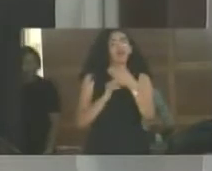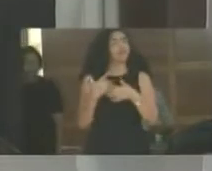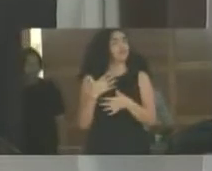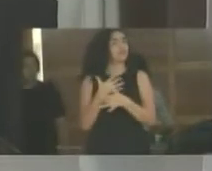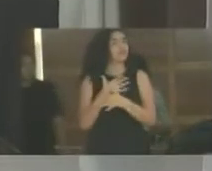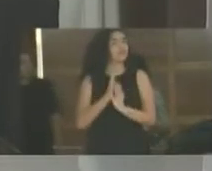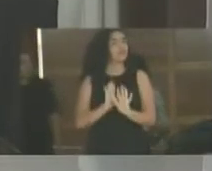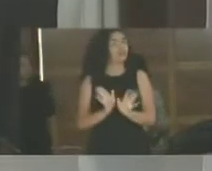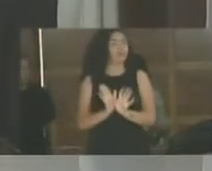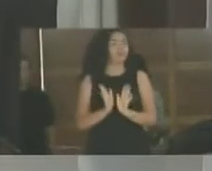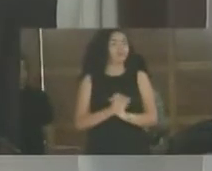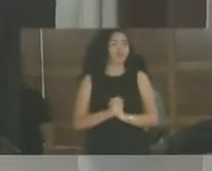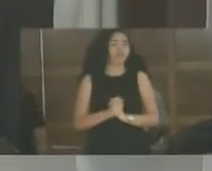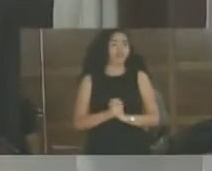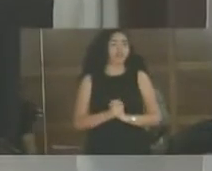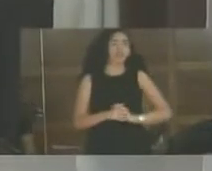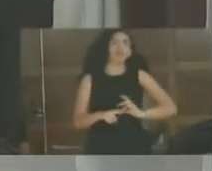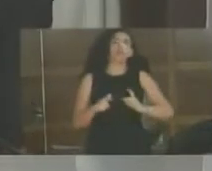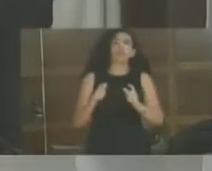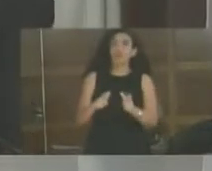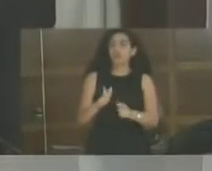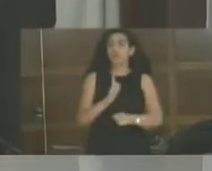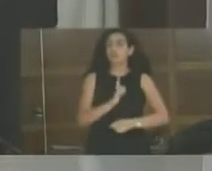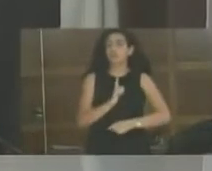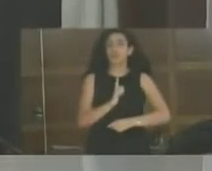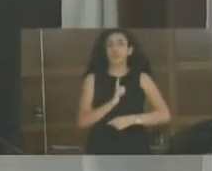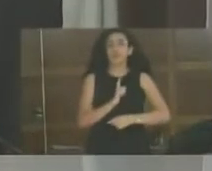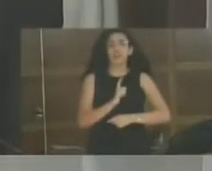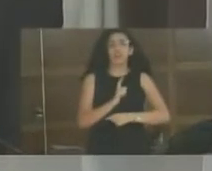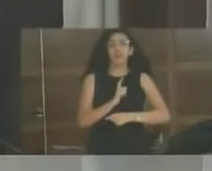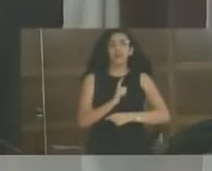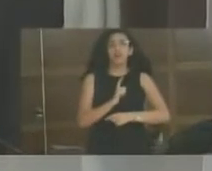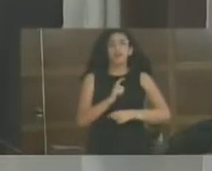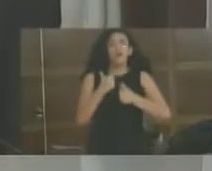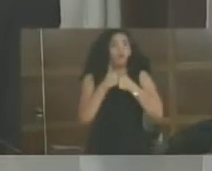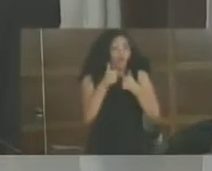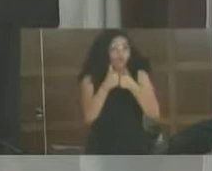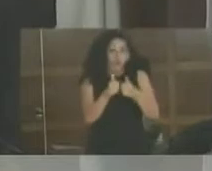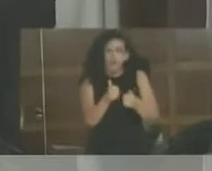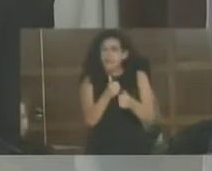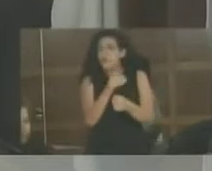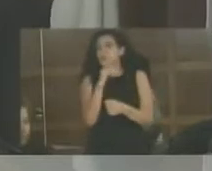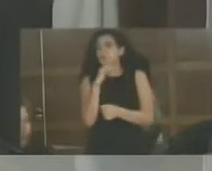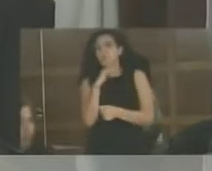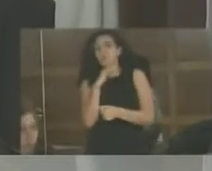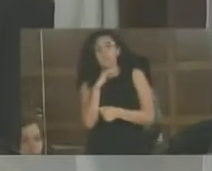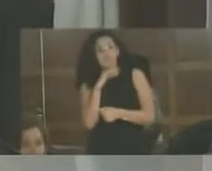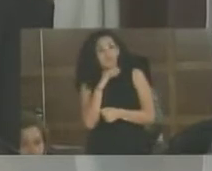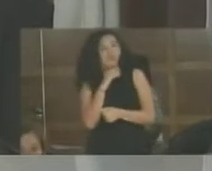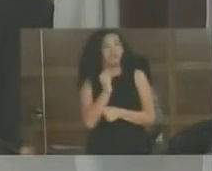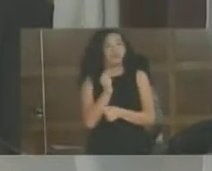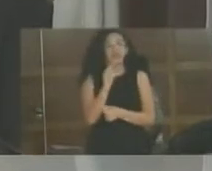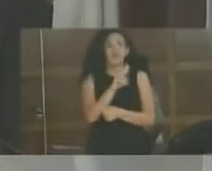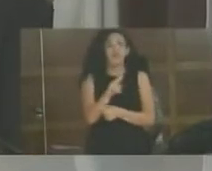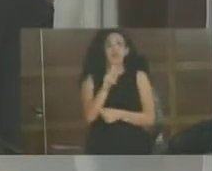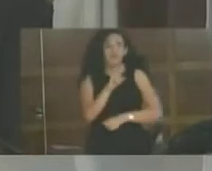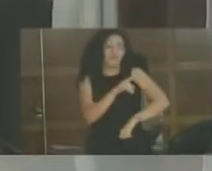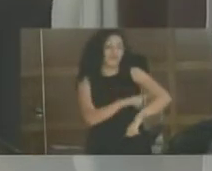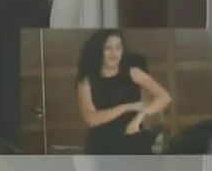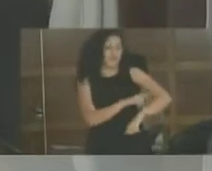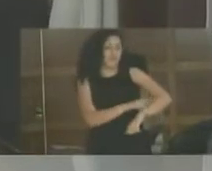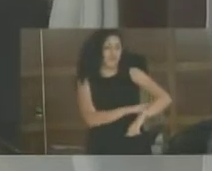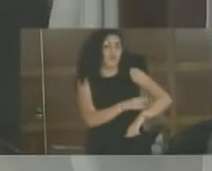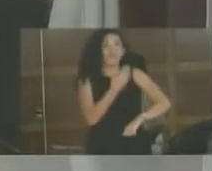praticamente. Pelo menos locais onde concentra as pessoas que vão pegar seu ônibus, né, é muito ruim a pessoa utilizar um banheiro, pedir